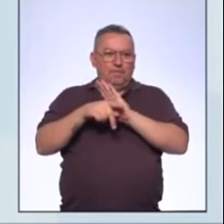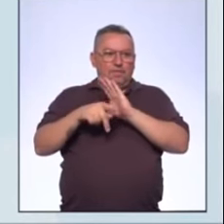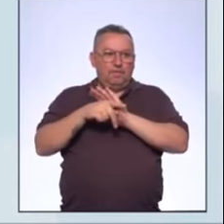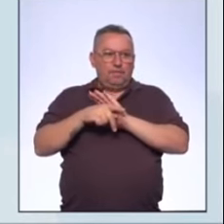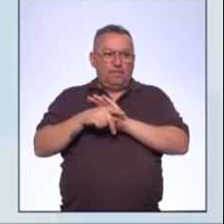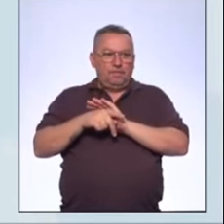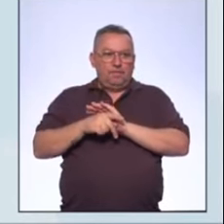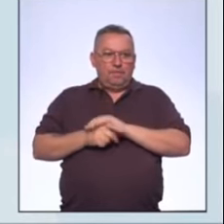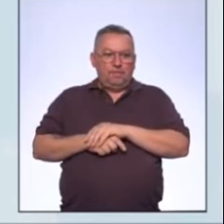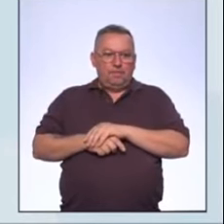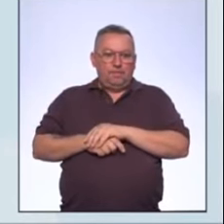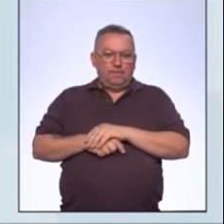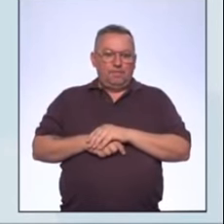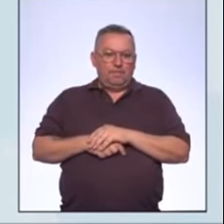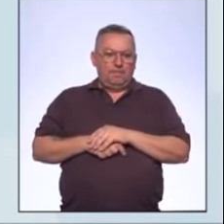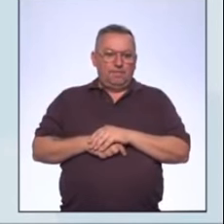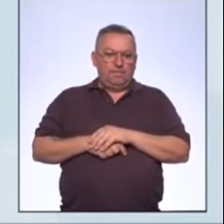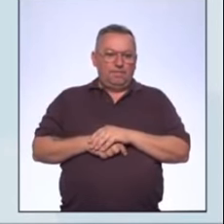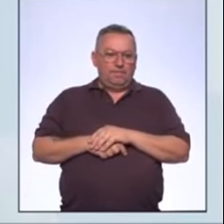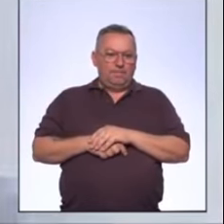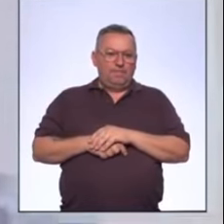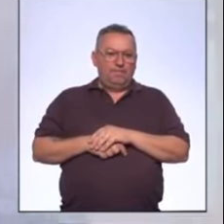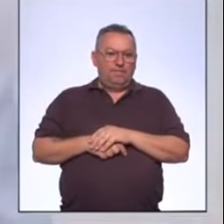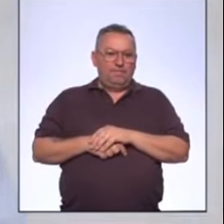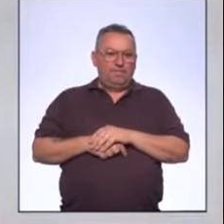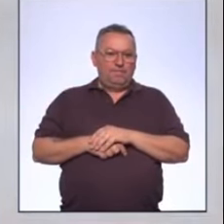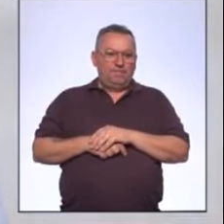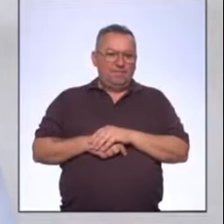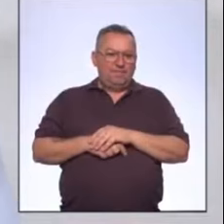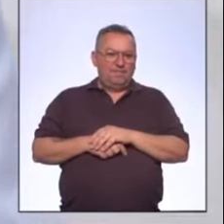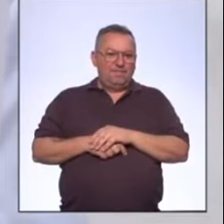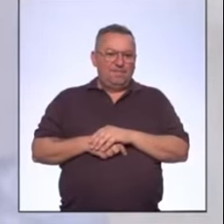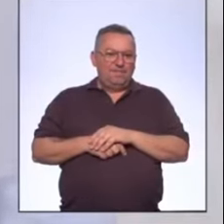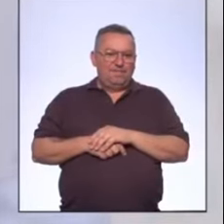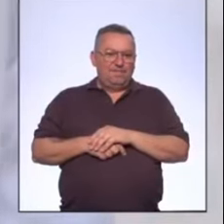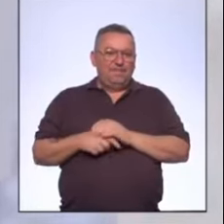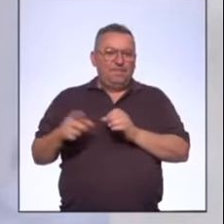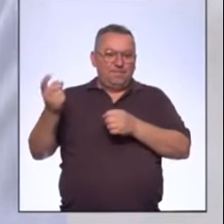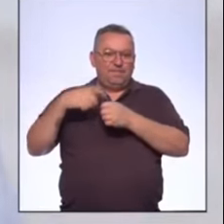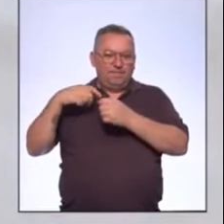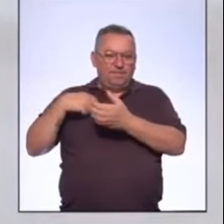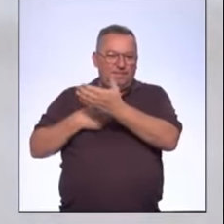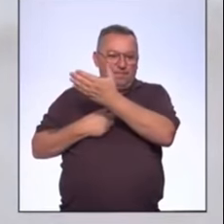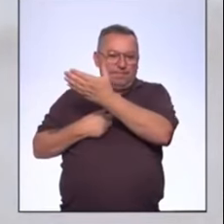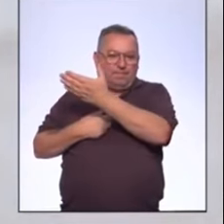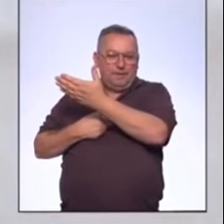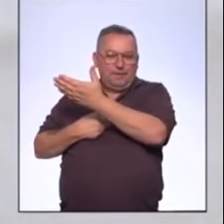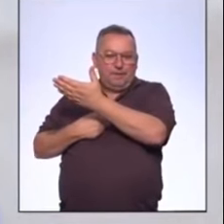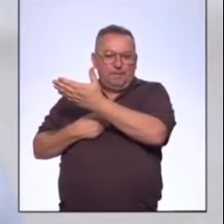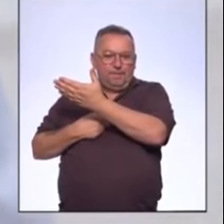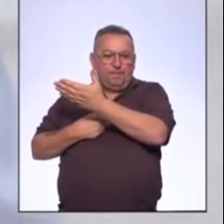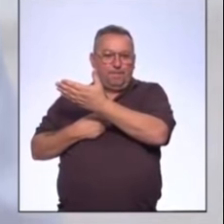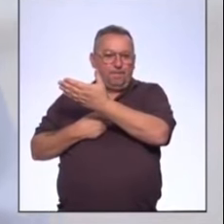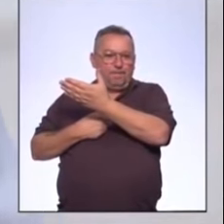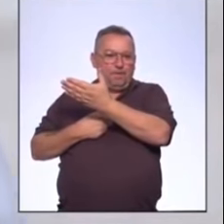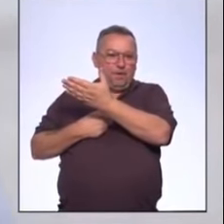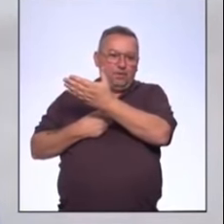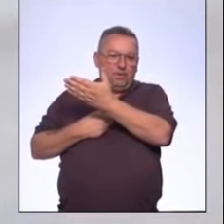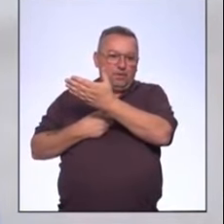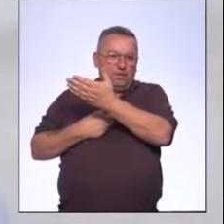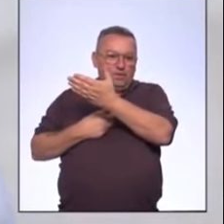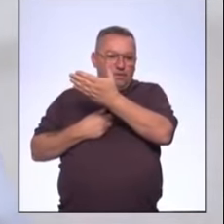também. Tá bom? Se quiser voltar para mim, por favor, isso. Então, a imagem está aqui. Gente, olha só que